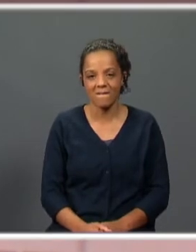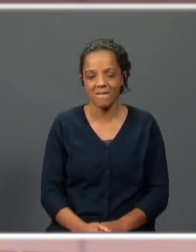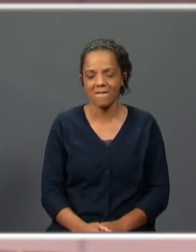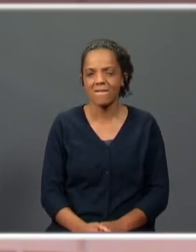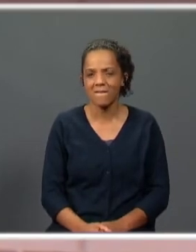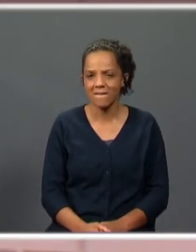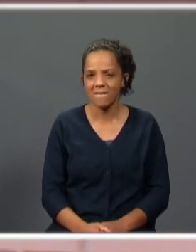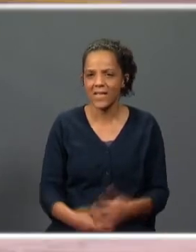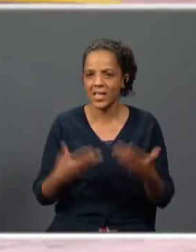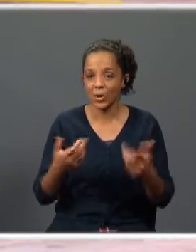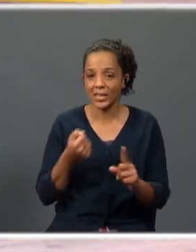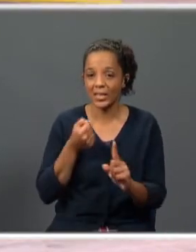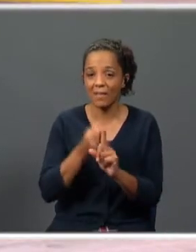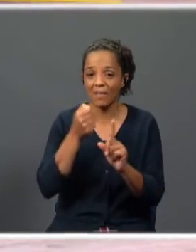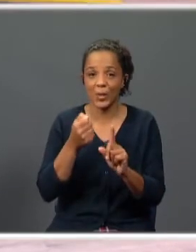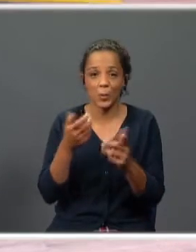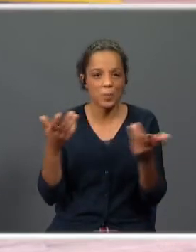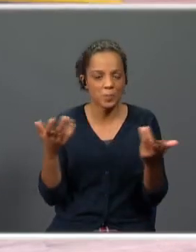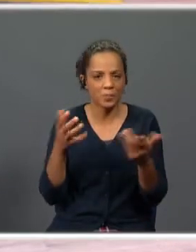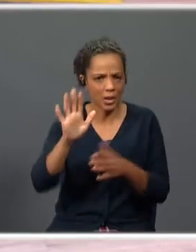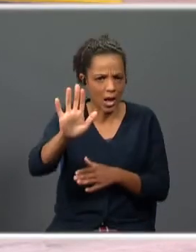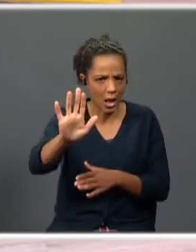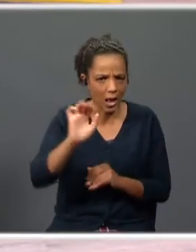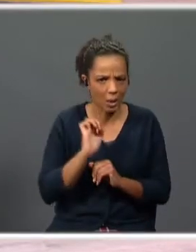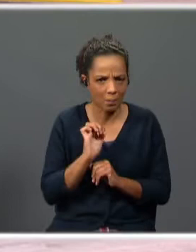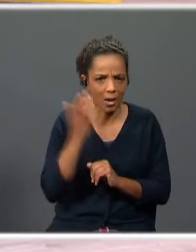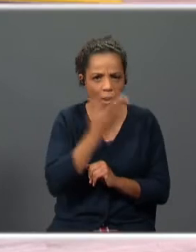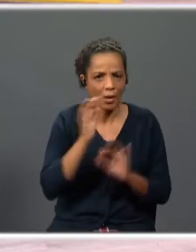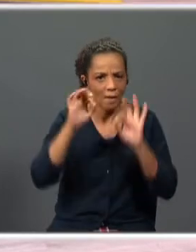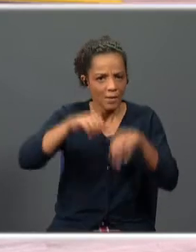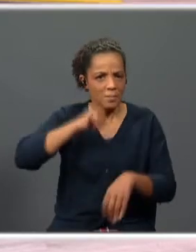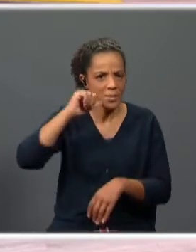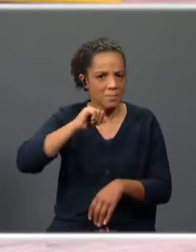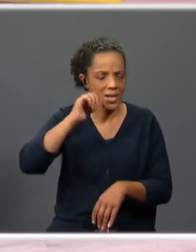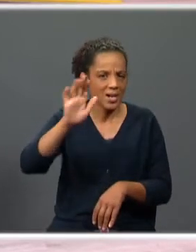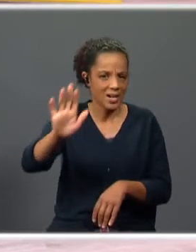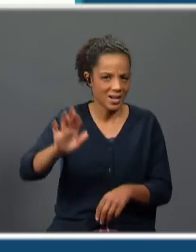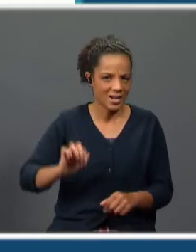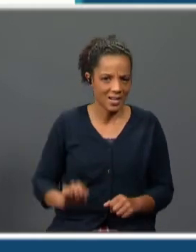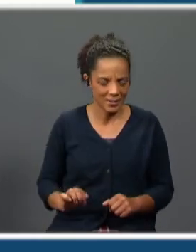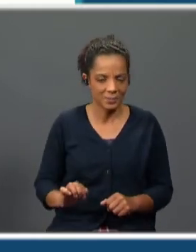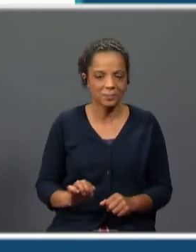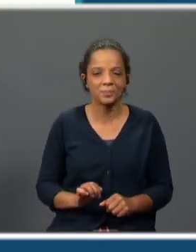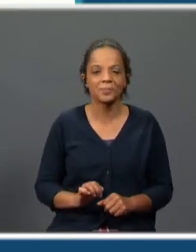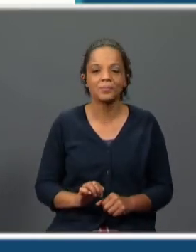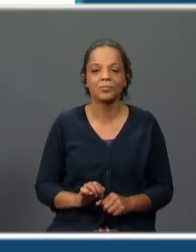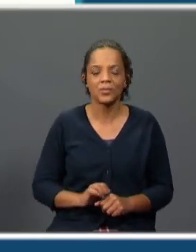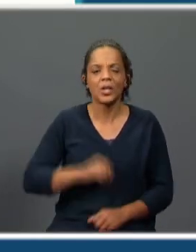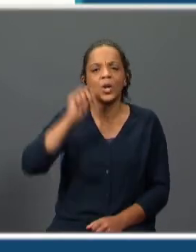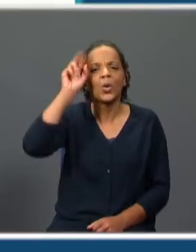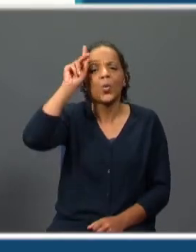E agora o nosso desafio. Mas calma, o nosso bloco ainda não acabou. O que sabes sobre